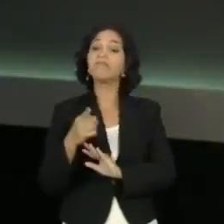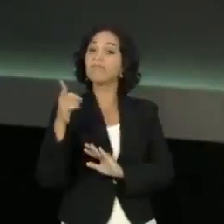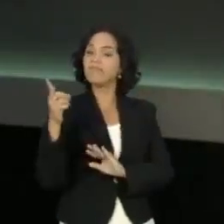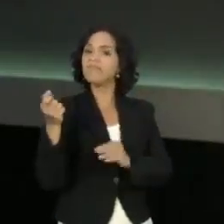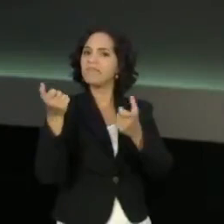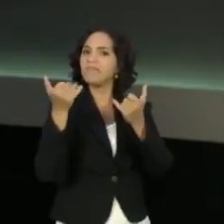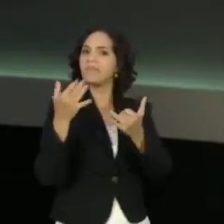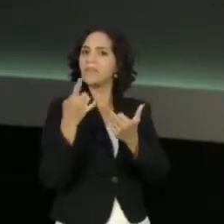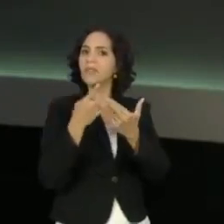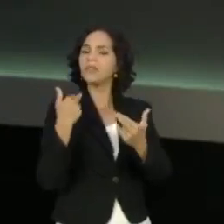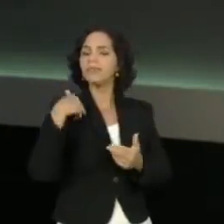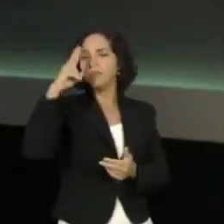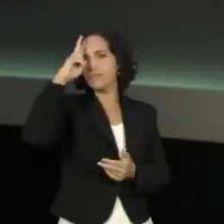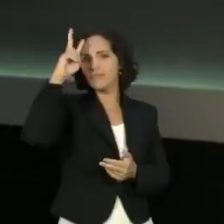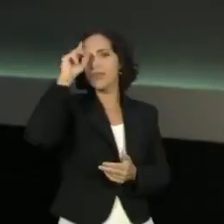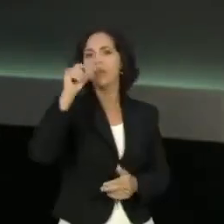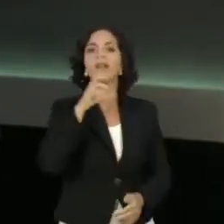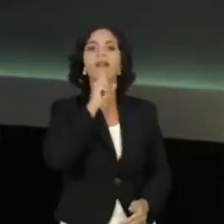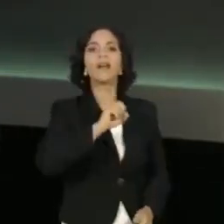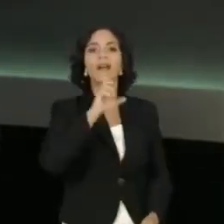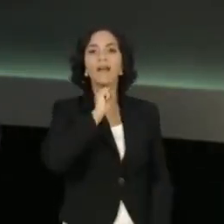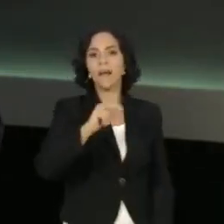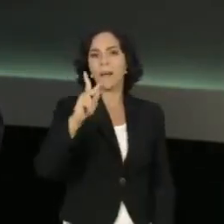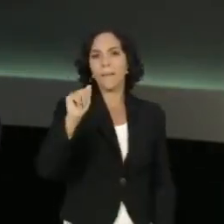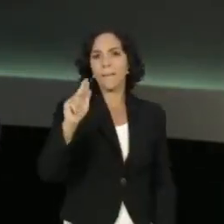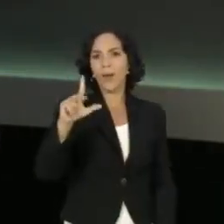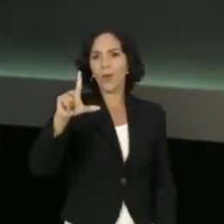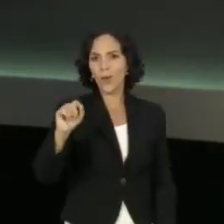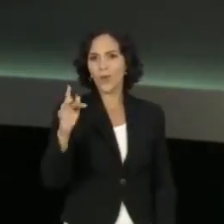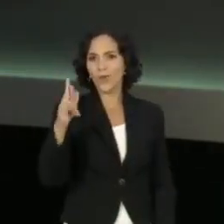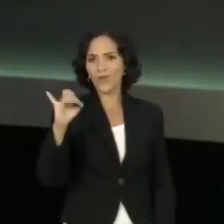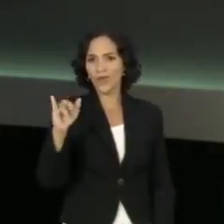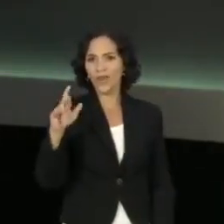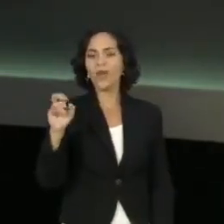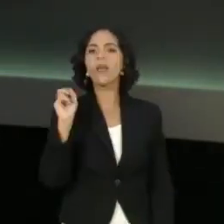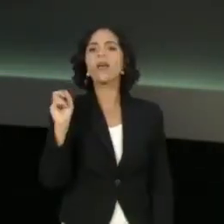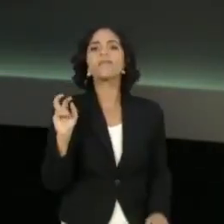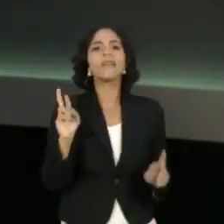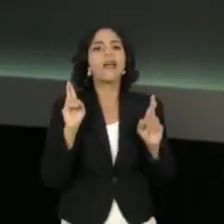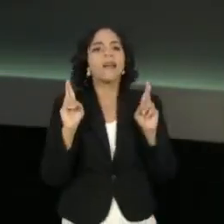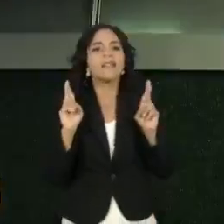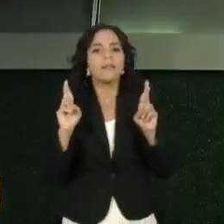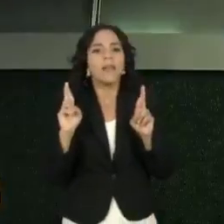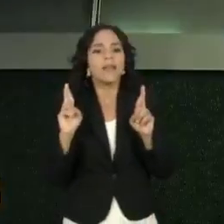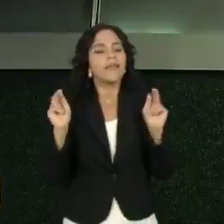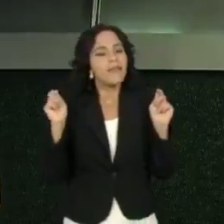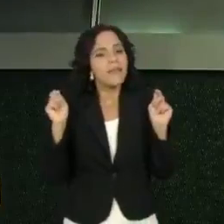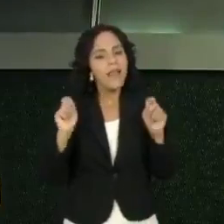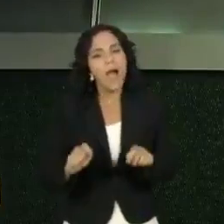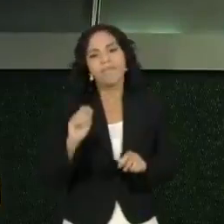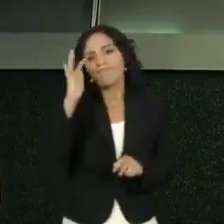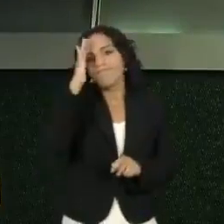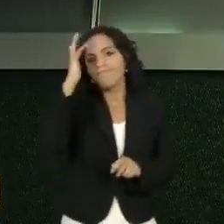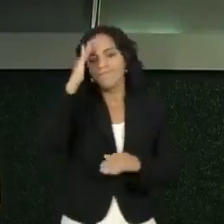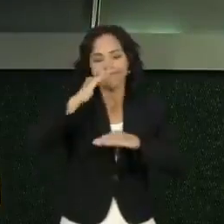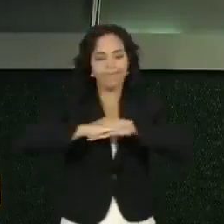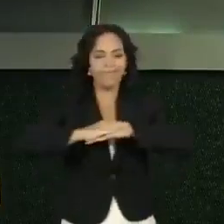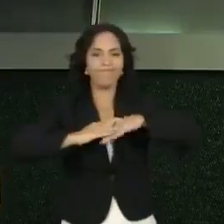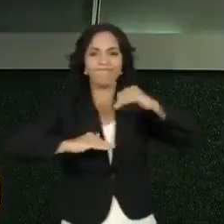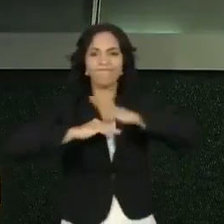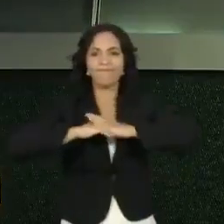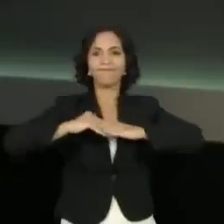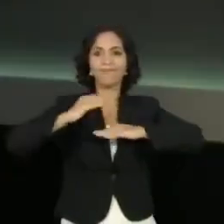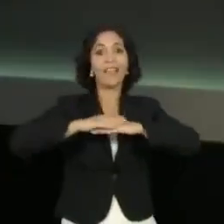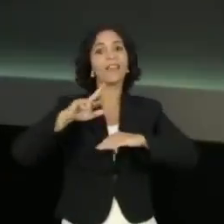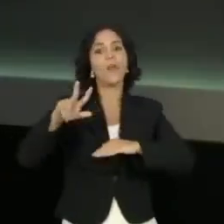ponto que me fez lembrar Paulo Freire, esperança de esperançar, né? De construir não o que vem e